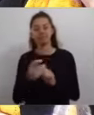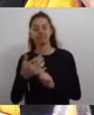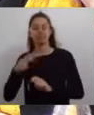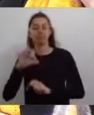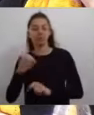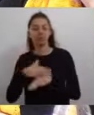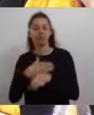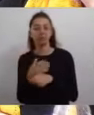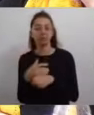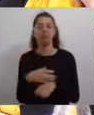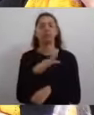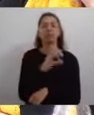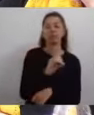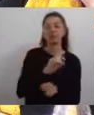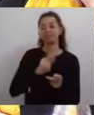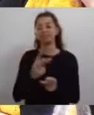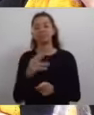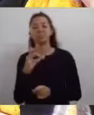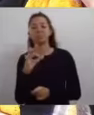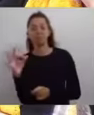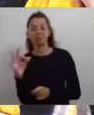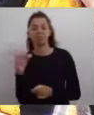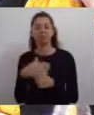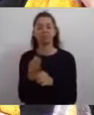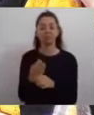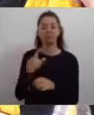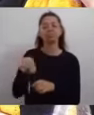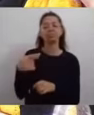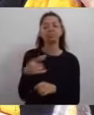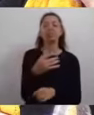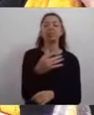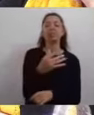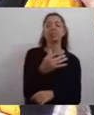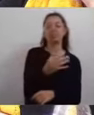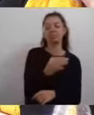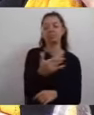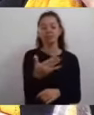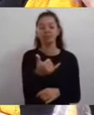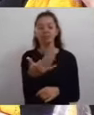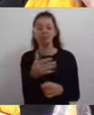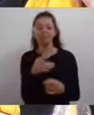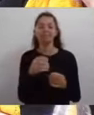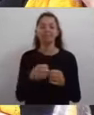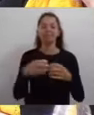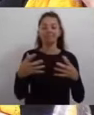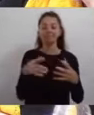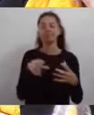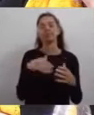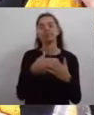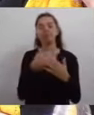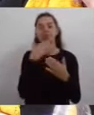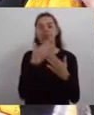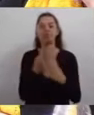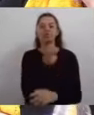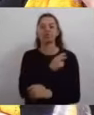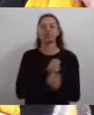44 divisões e 16 unidades para 21. Resumindo, temos mais chefes. Direções municipais se dividem em